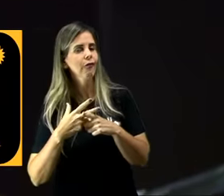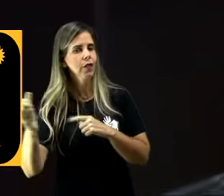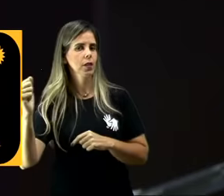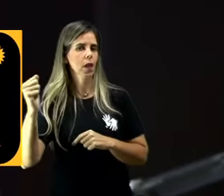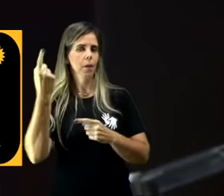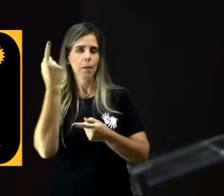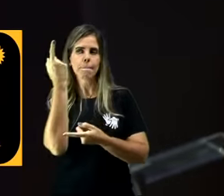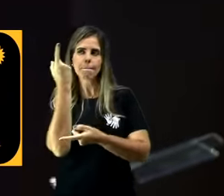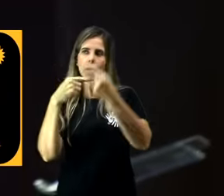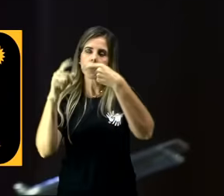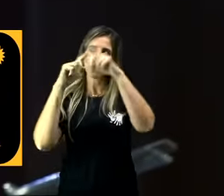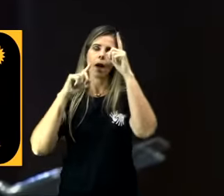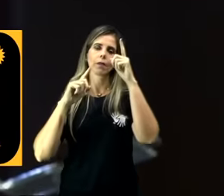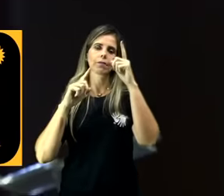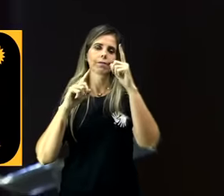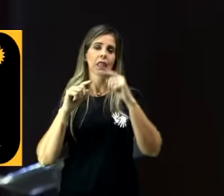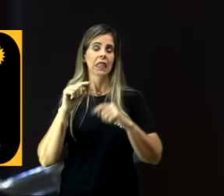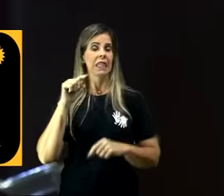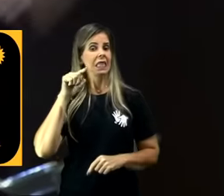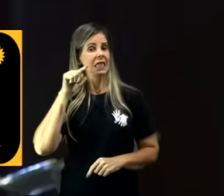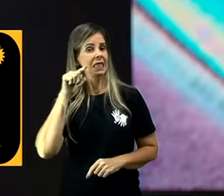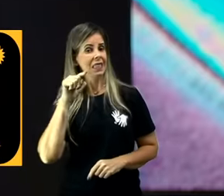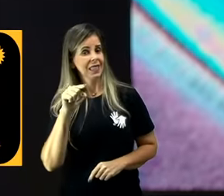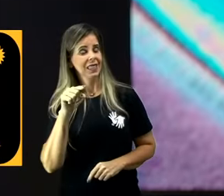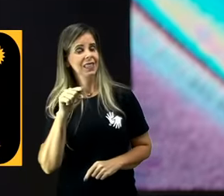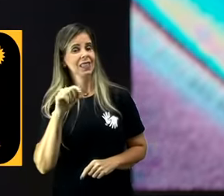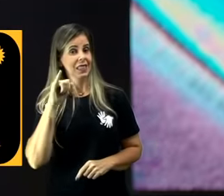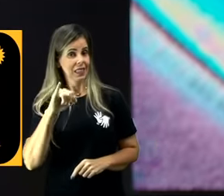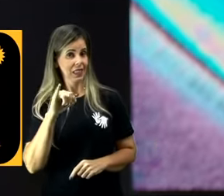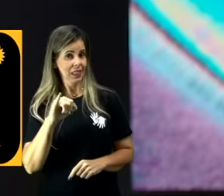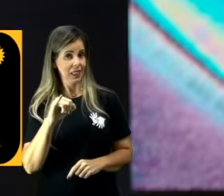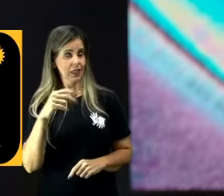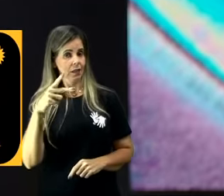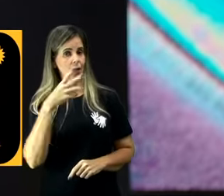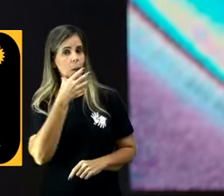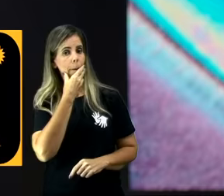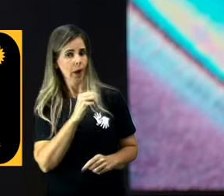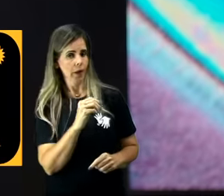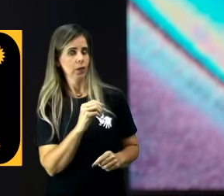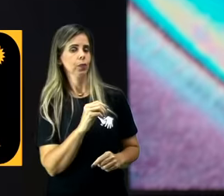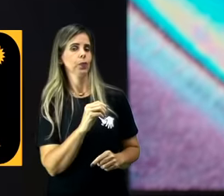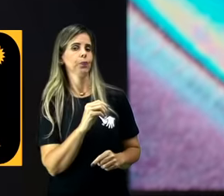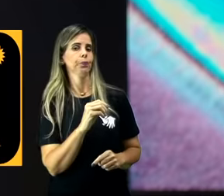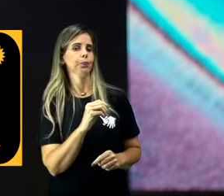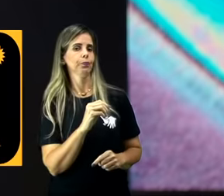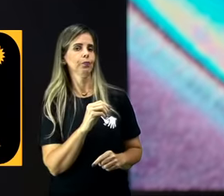Não compre nada na sua casa se seu marido, sua esposa não estiver concordando.